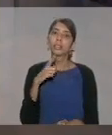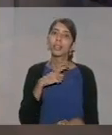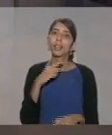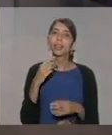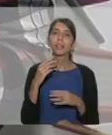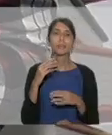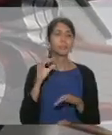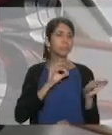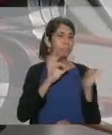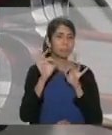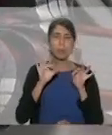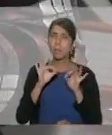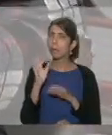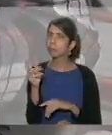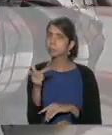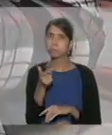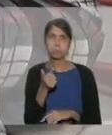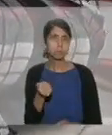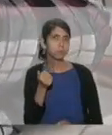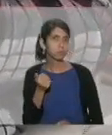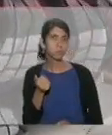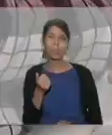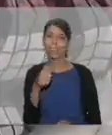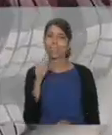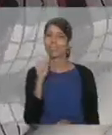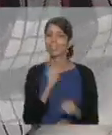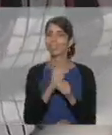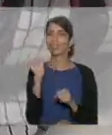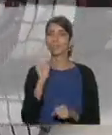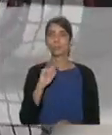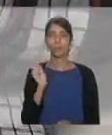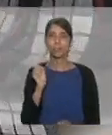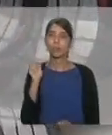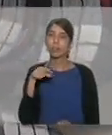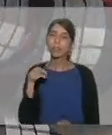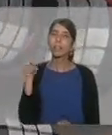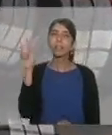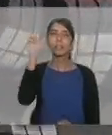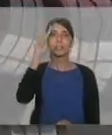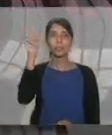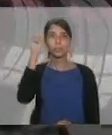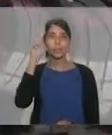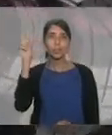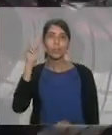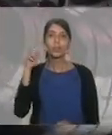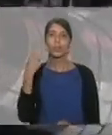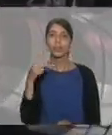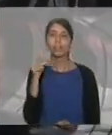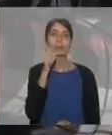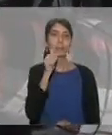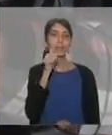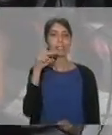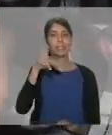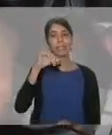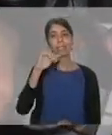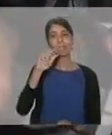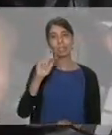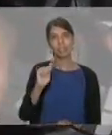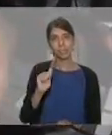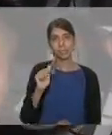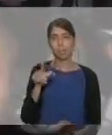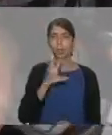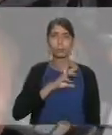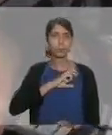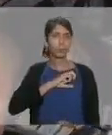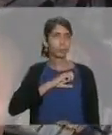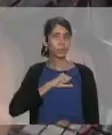com capricho impressionante. Aqui o Não Pare. Conta a história, a trilogia sobre a trilogia é a história de uma garota